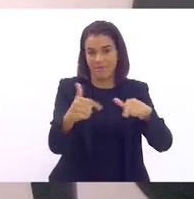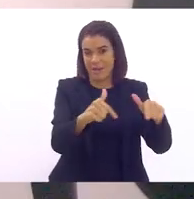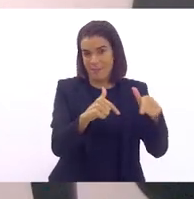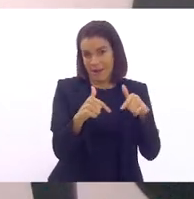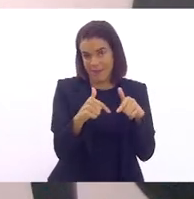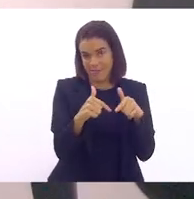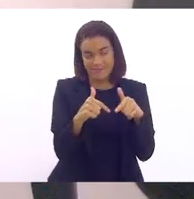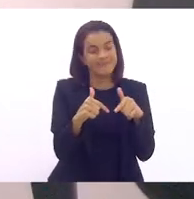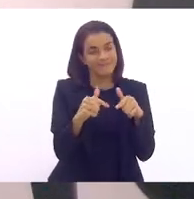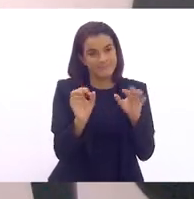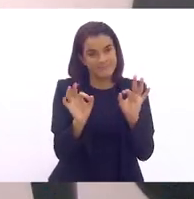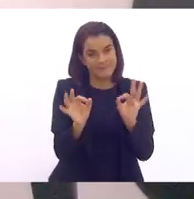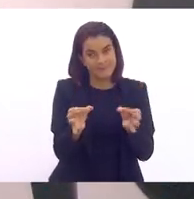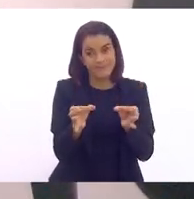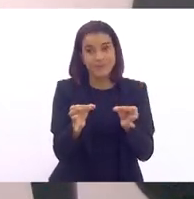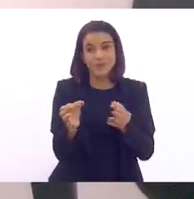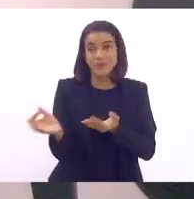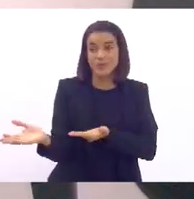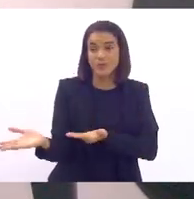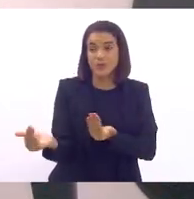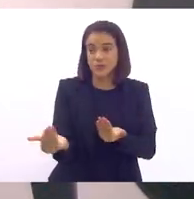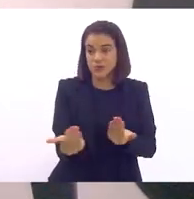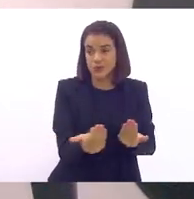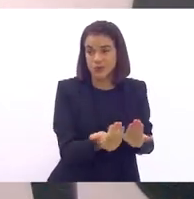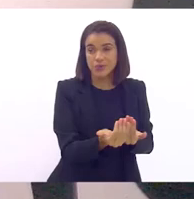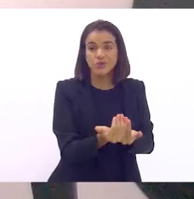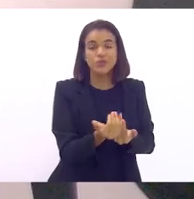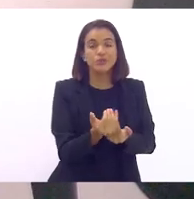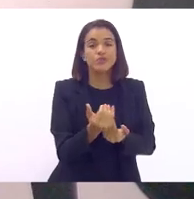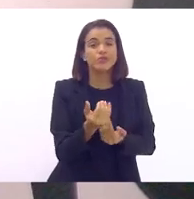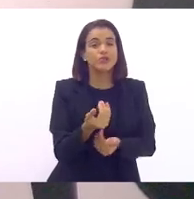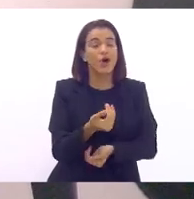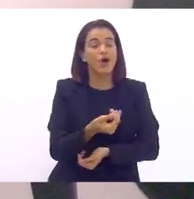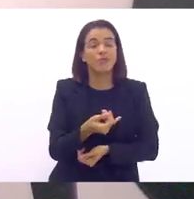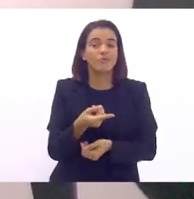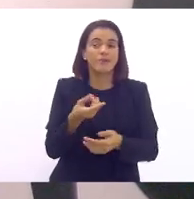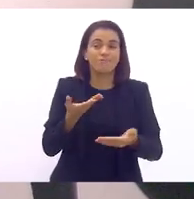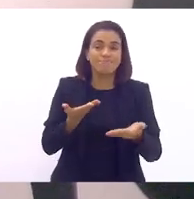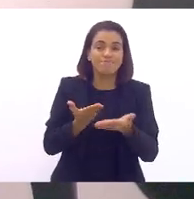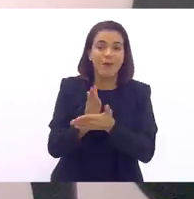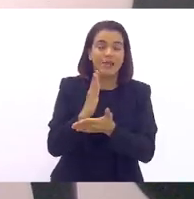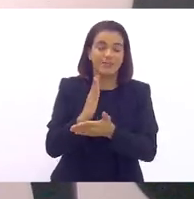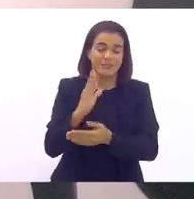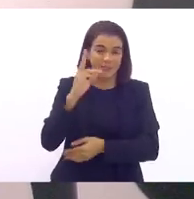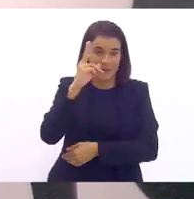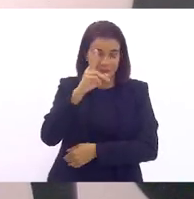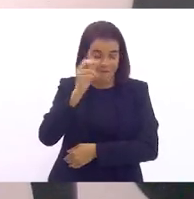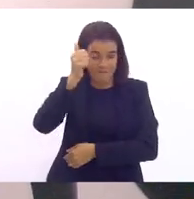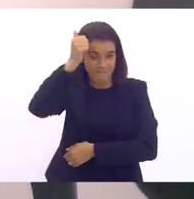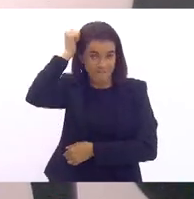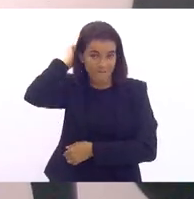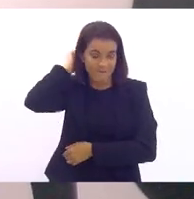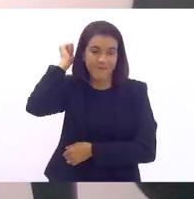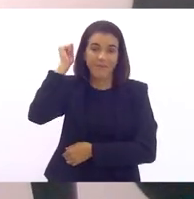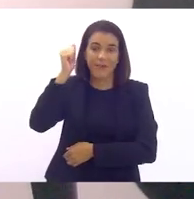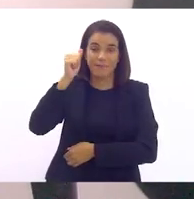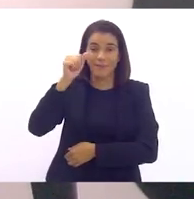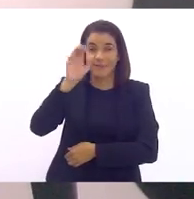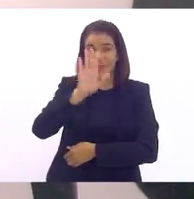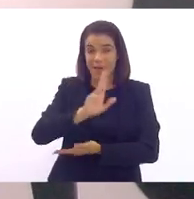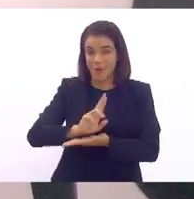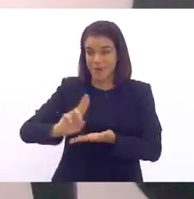trabalho né e o jovem segue pra universidade sem essa formação e na